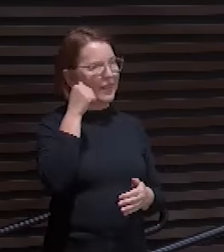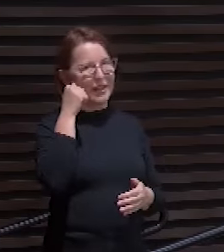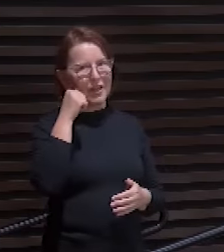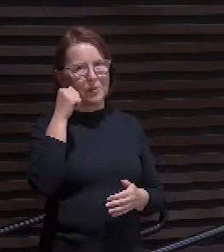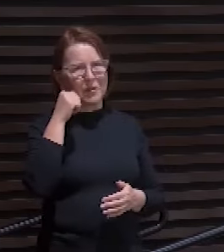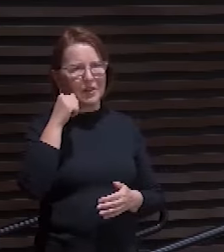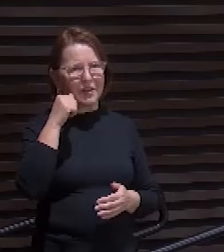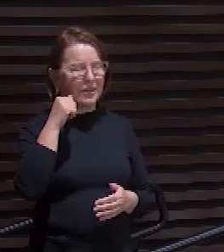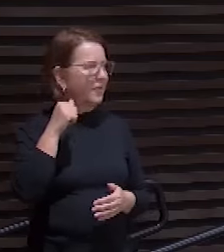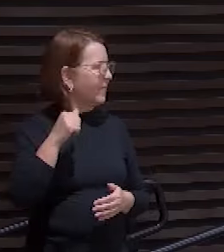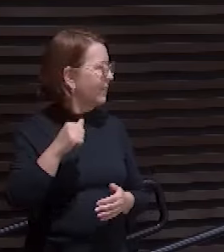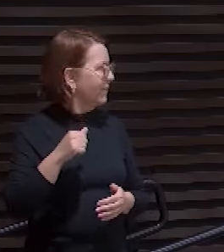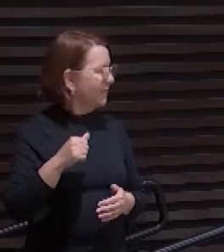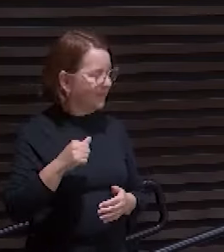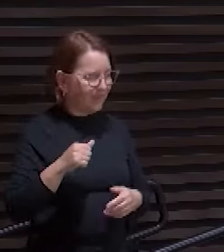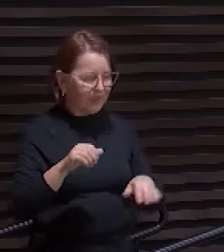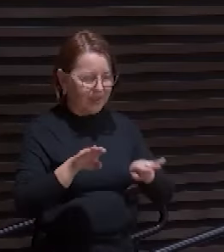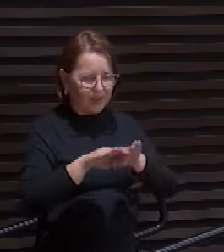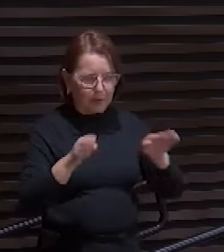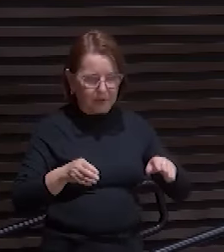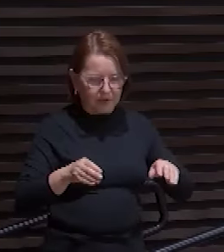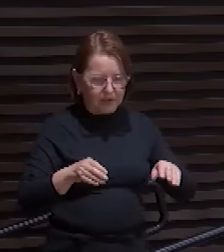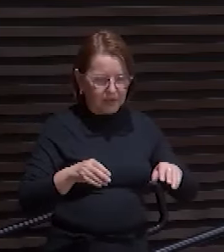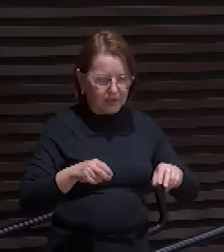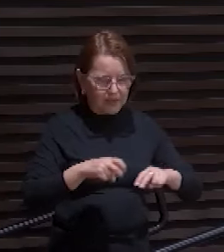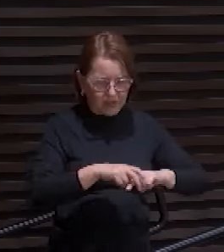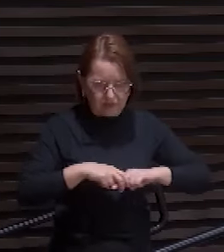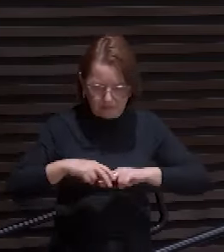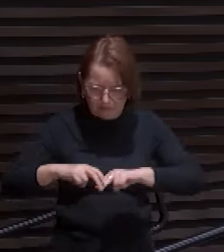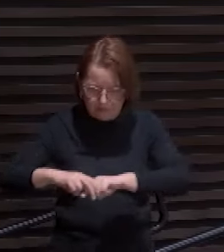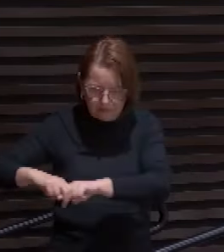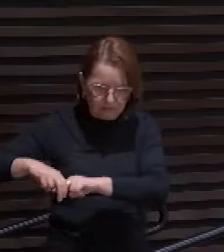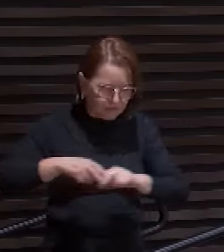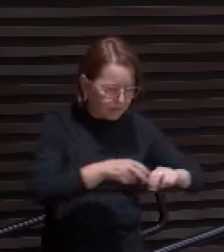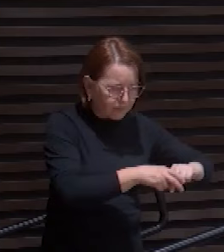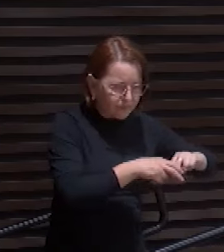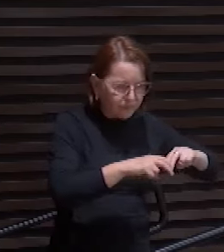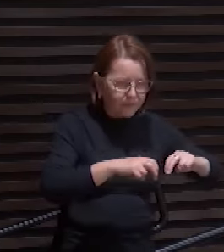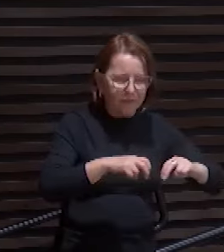As cadeiras tudo afastadas. Falei, o que aconteceu aqui?